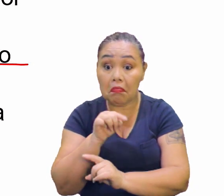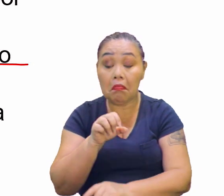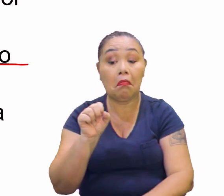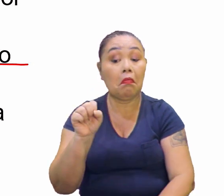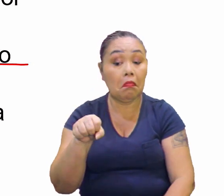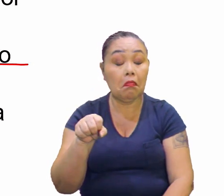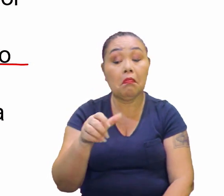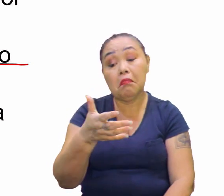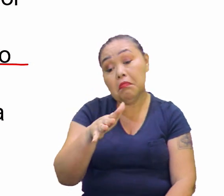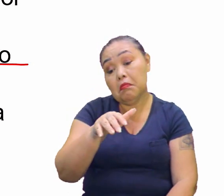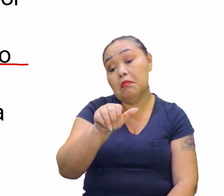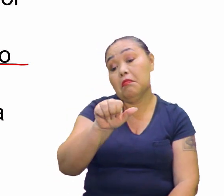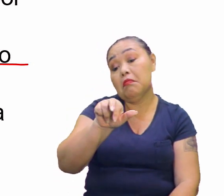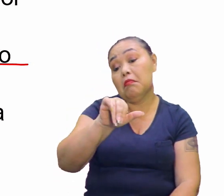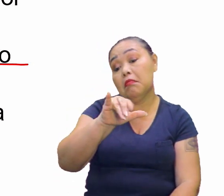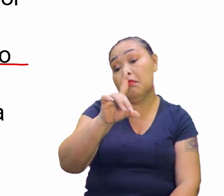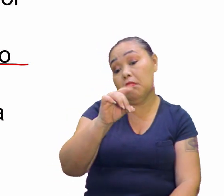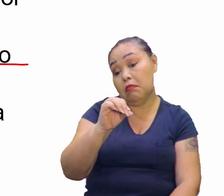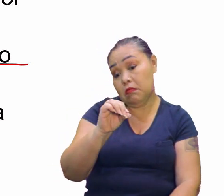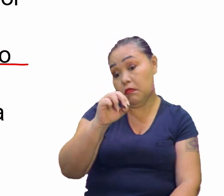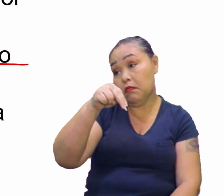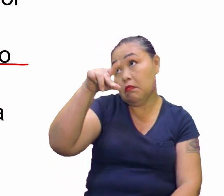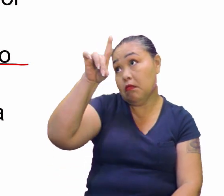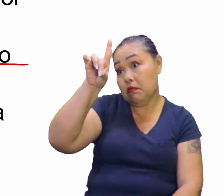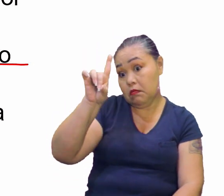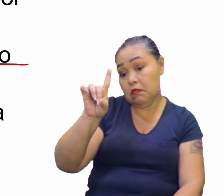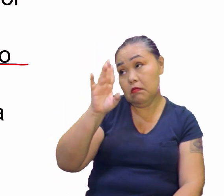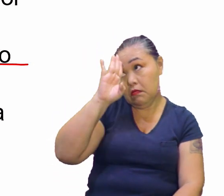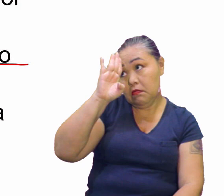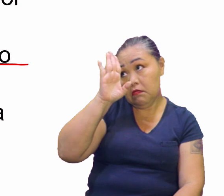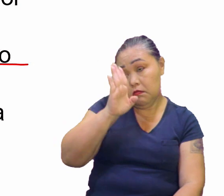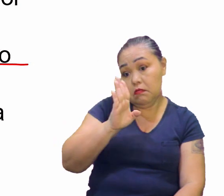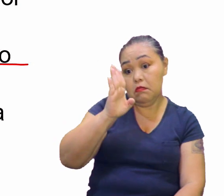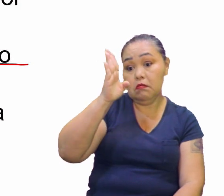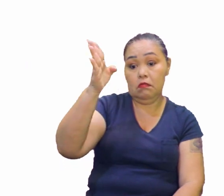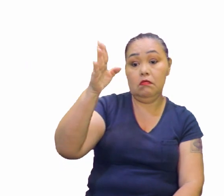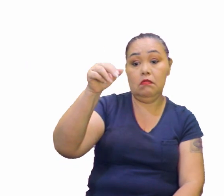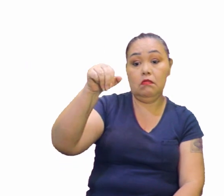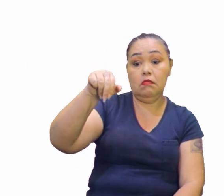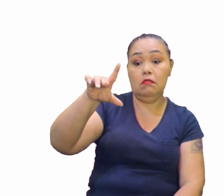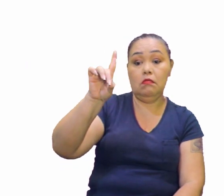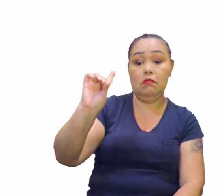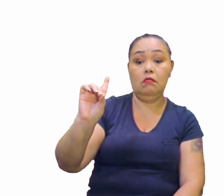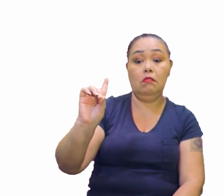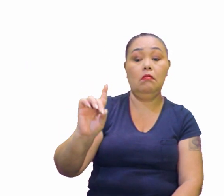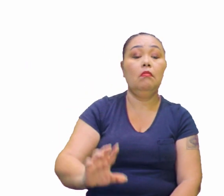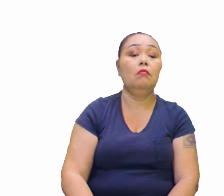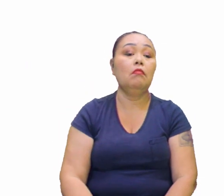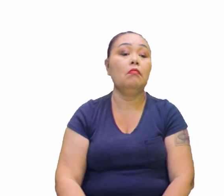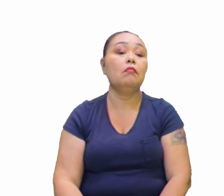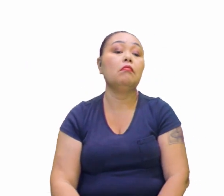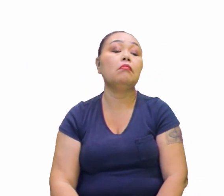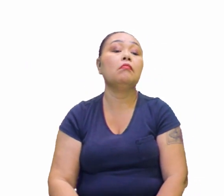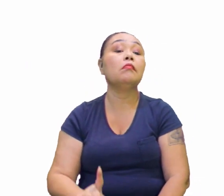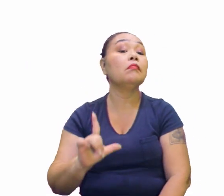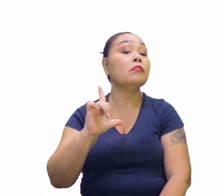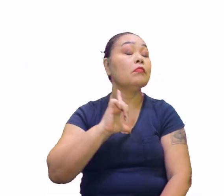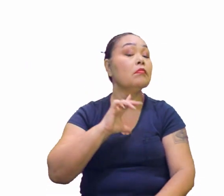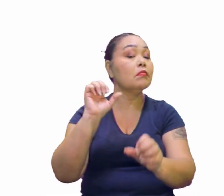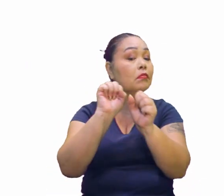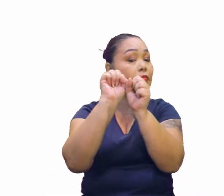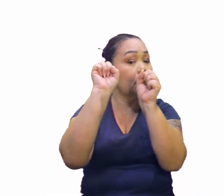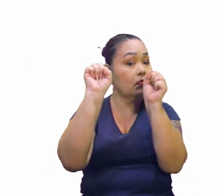O semiárido nordestino, ok? Principalmente. Aí a gente